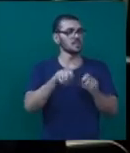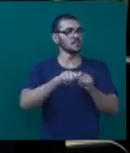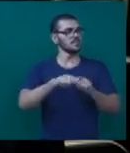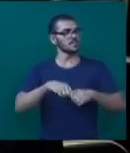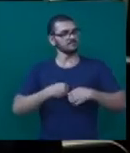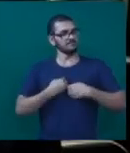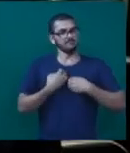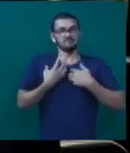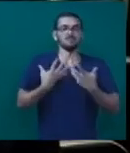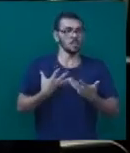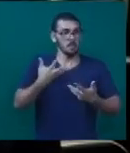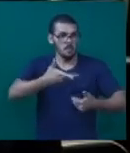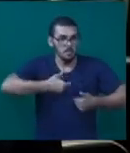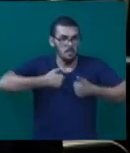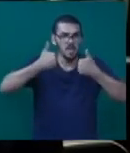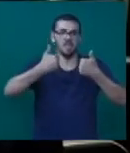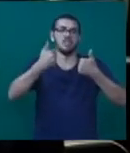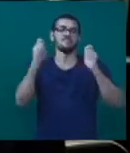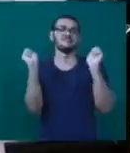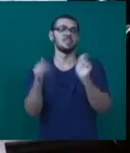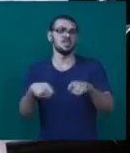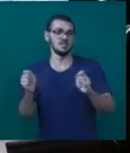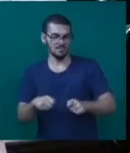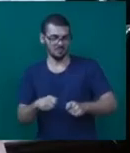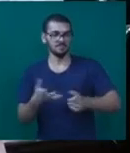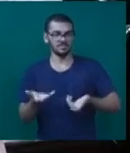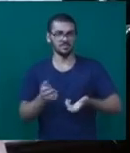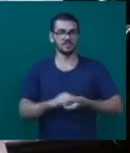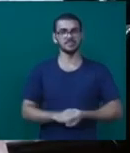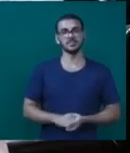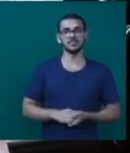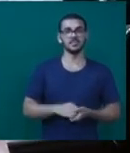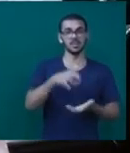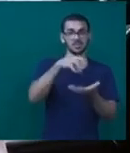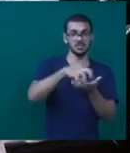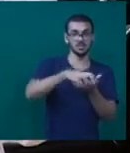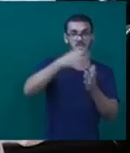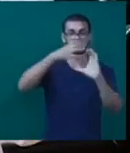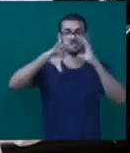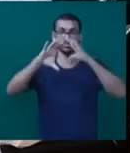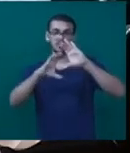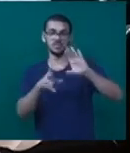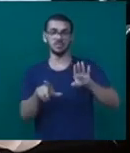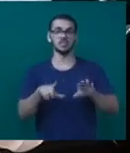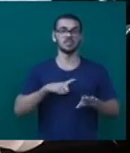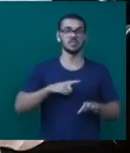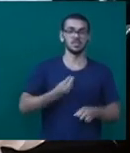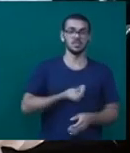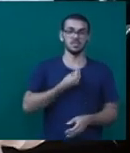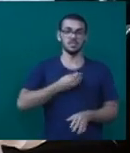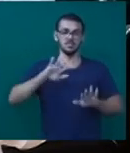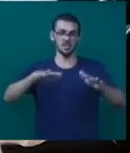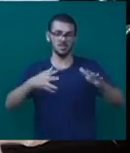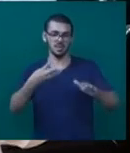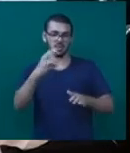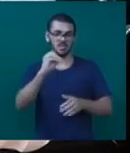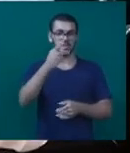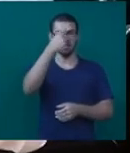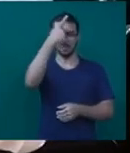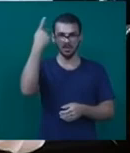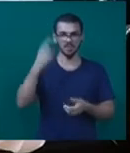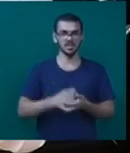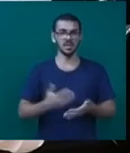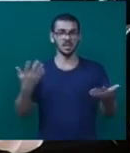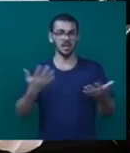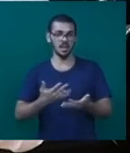maneira possível, musicalmente falando. O Coral da UFO conta com a participação de aproximadamente 30 pessoas e em